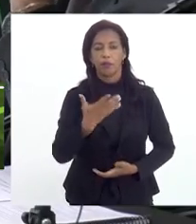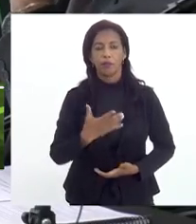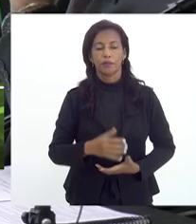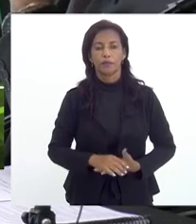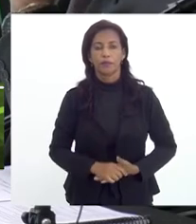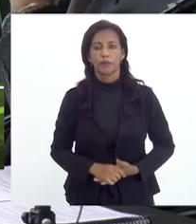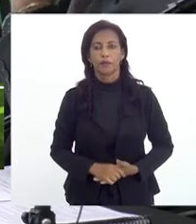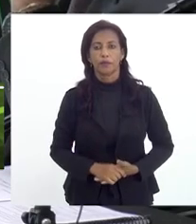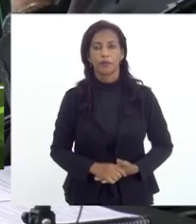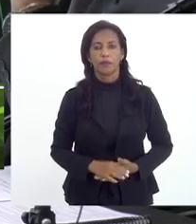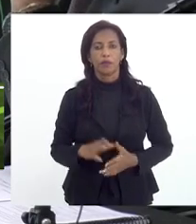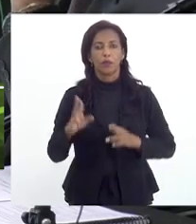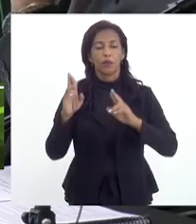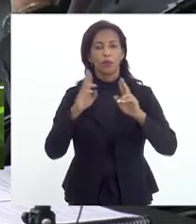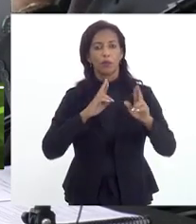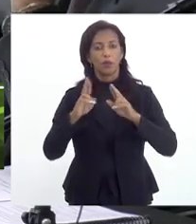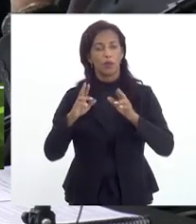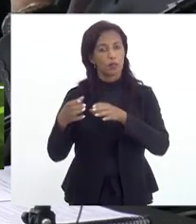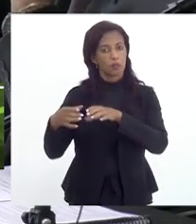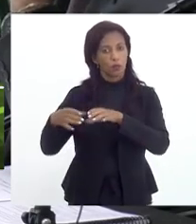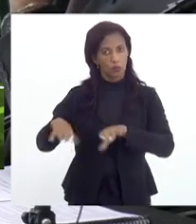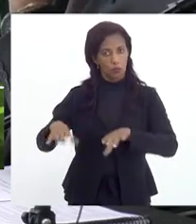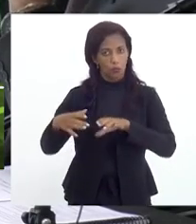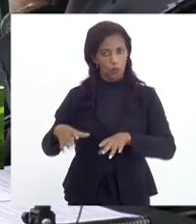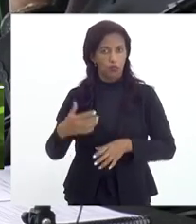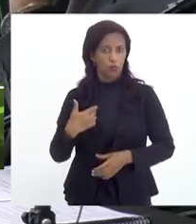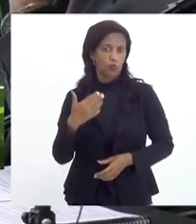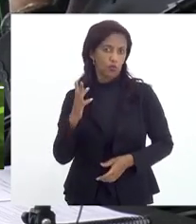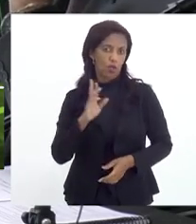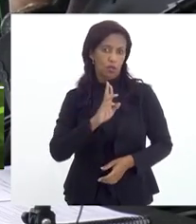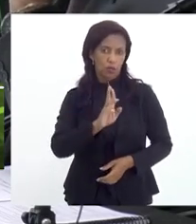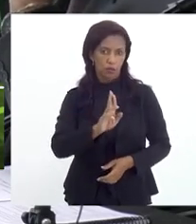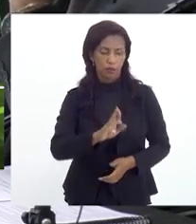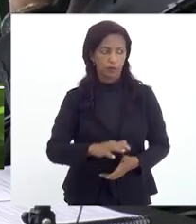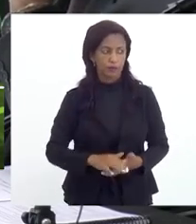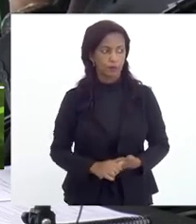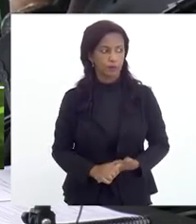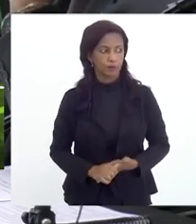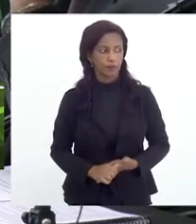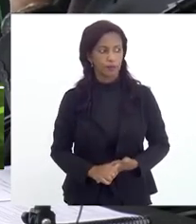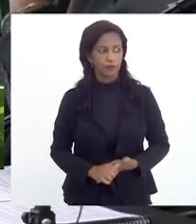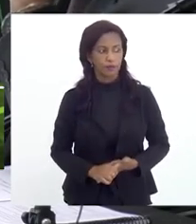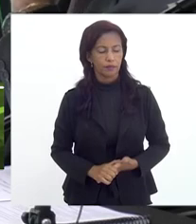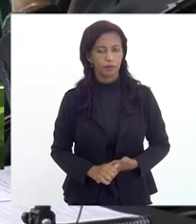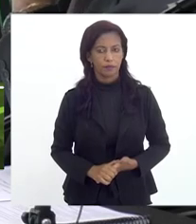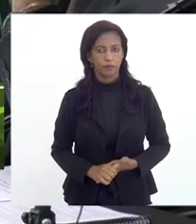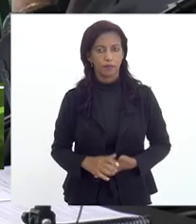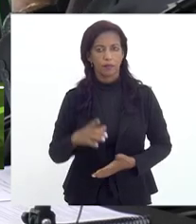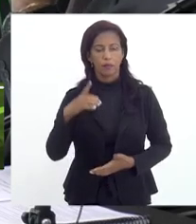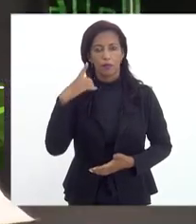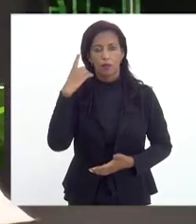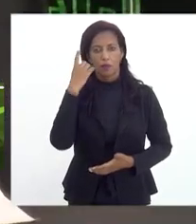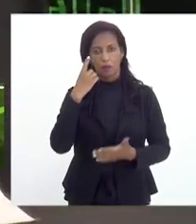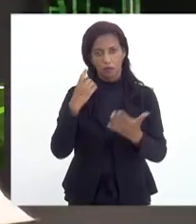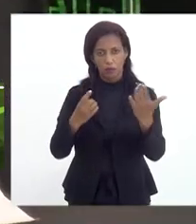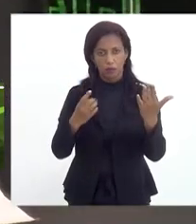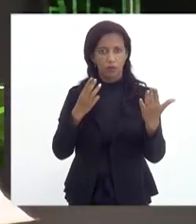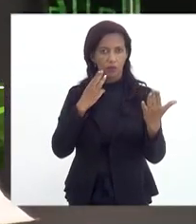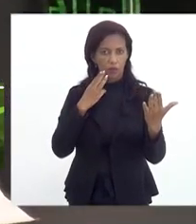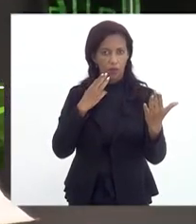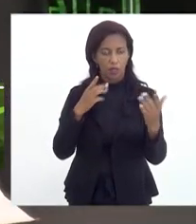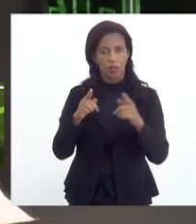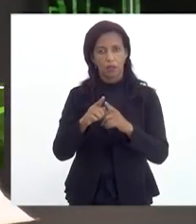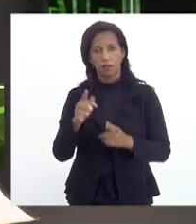Com relação Ao concurso E aí já Respondendo Automaticamente Ao deputado Valdeck Ao deputado